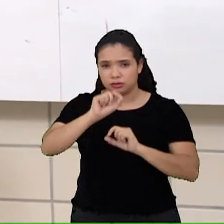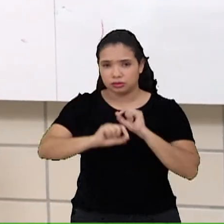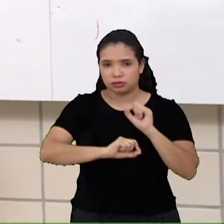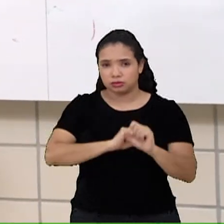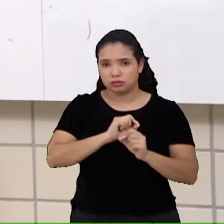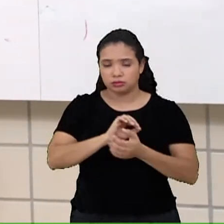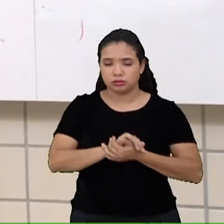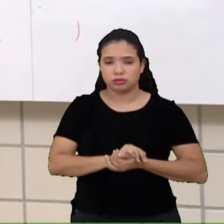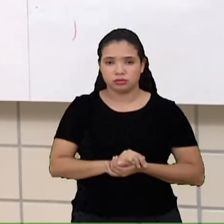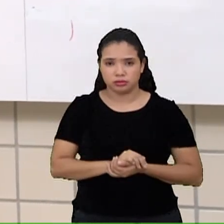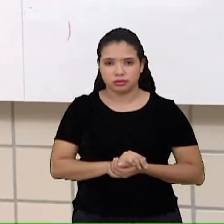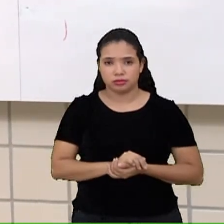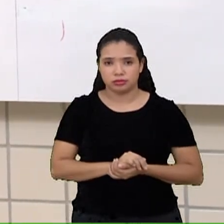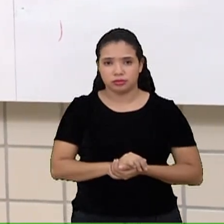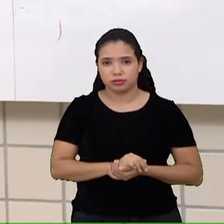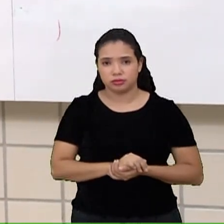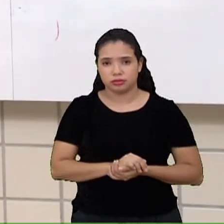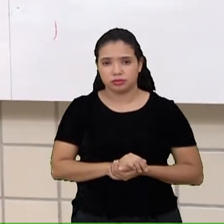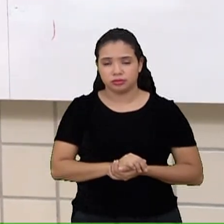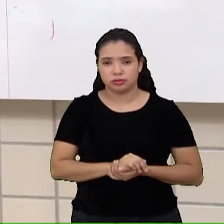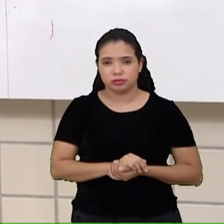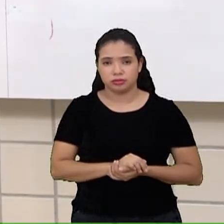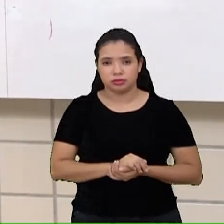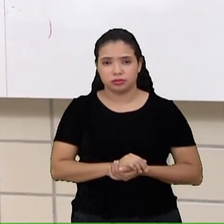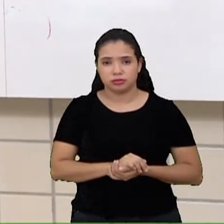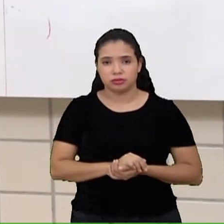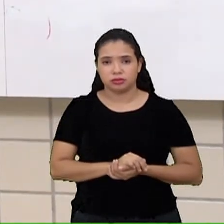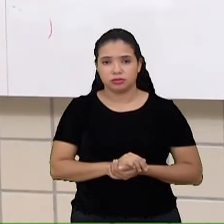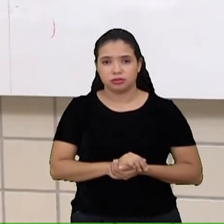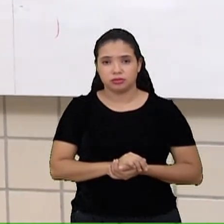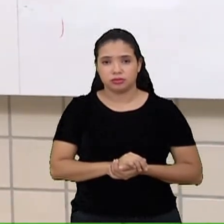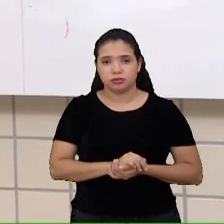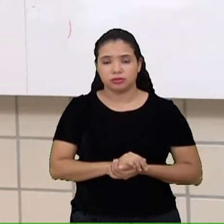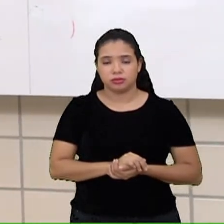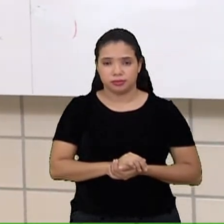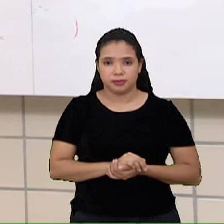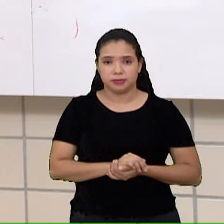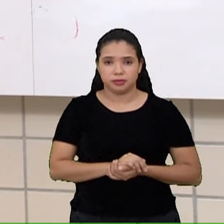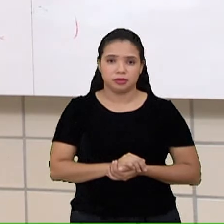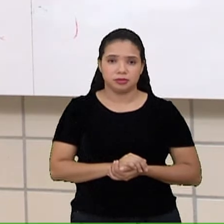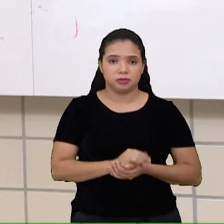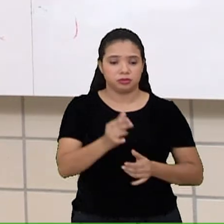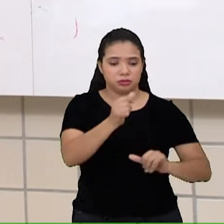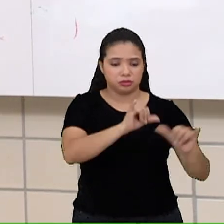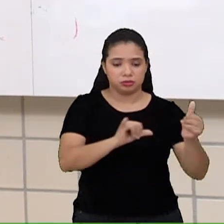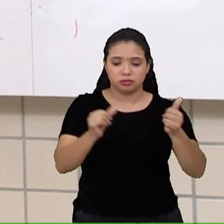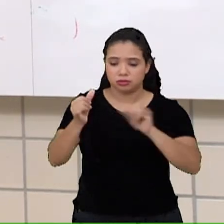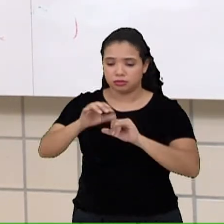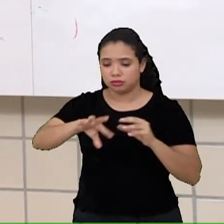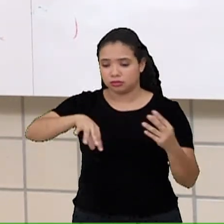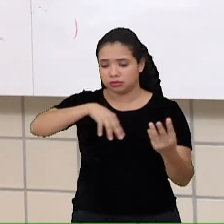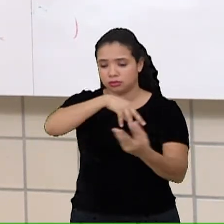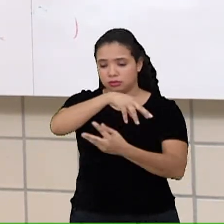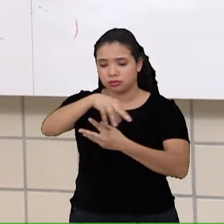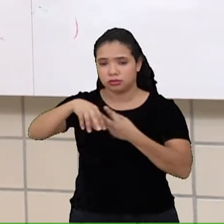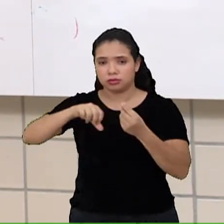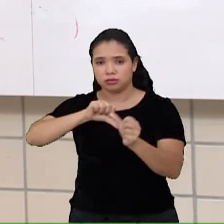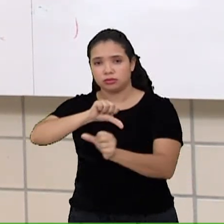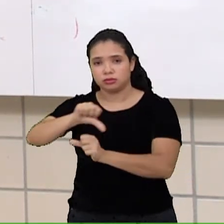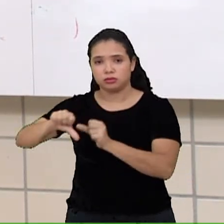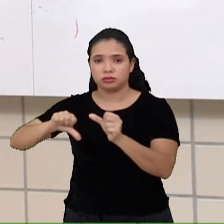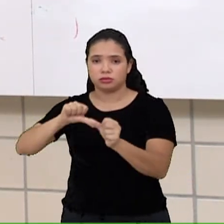Uma reação química é tudo aquilo quando a gente vai transformar, né, a composição molecular da